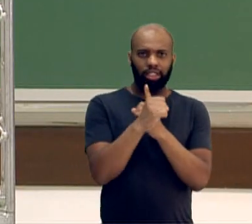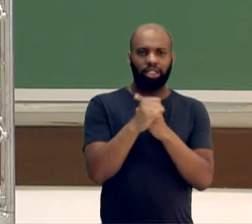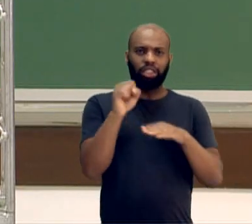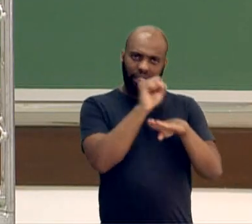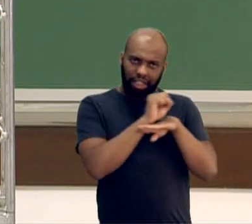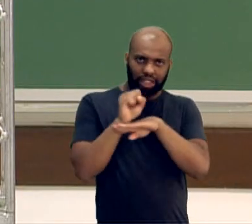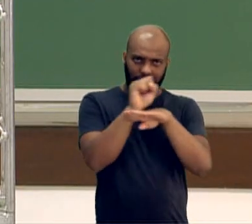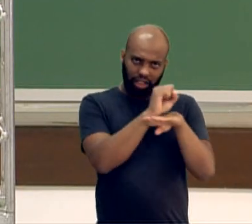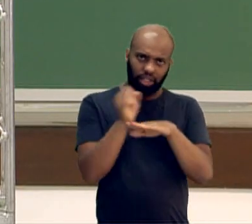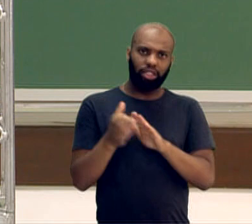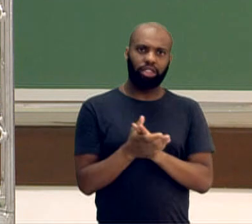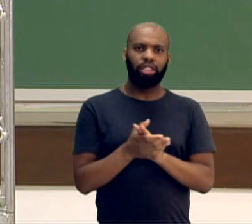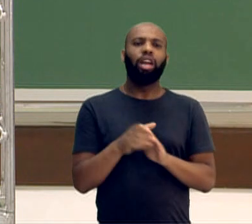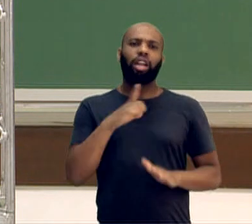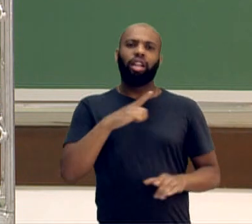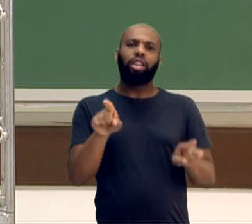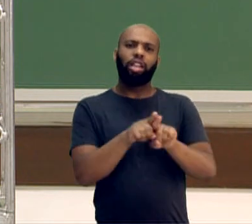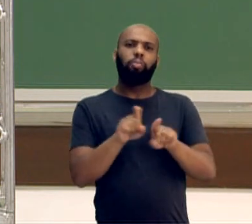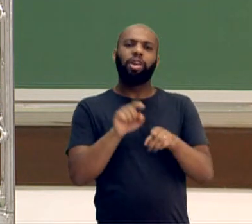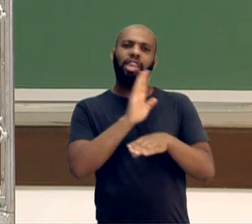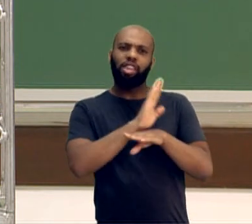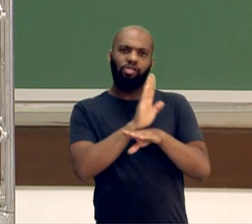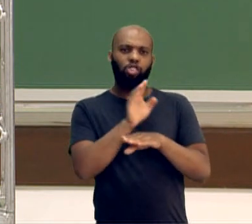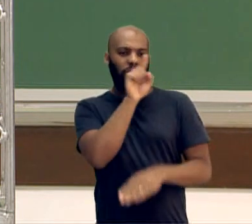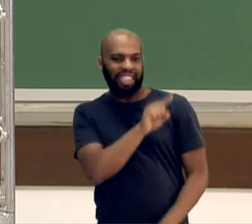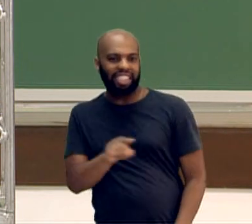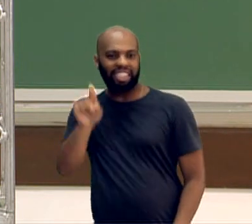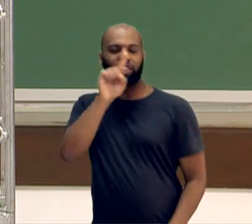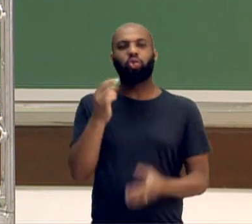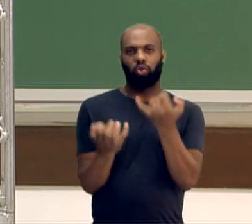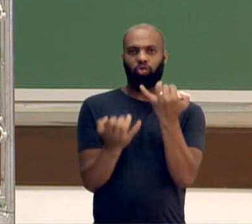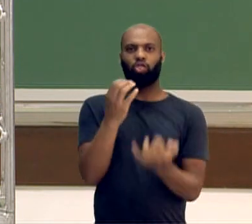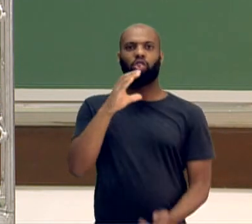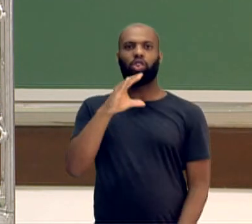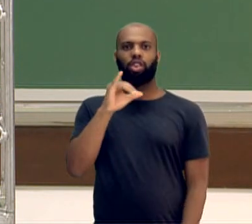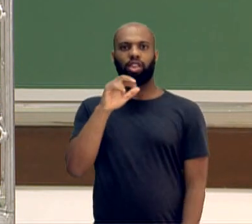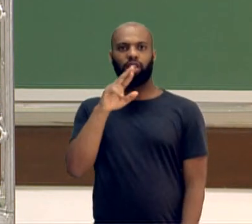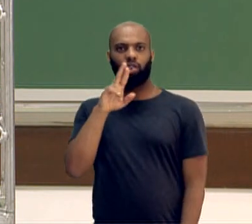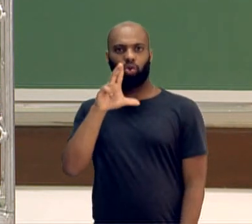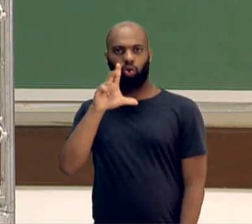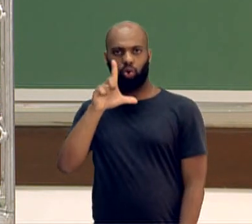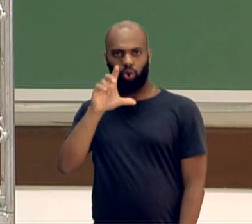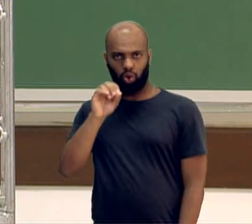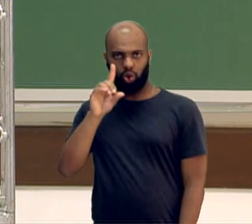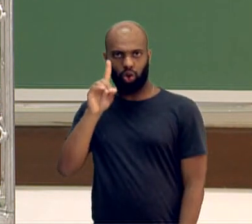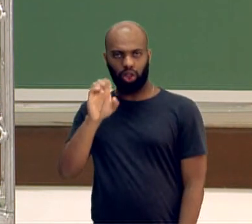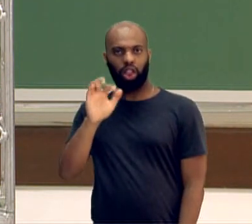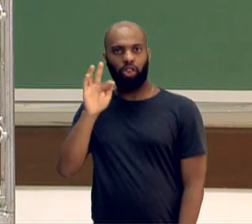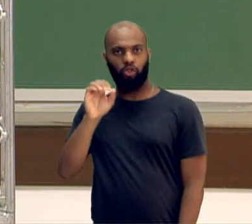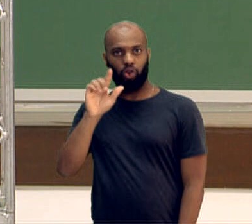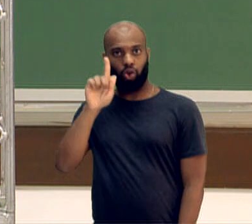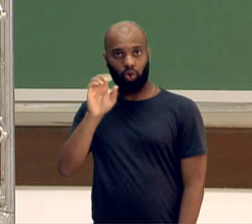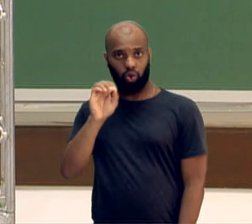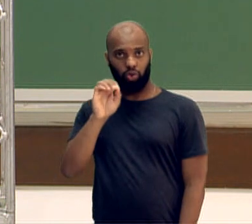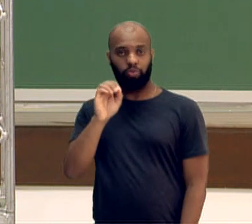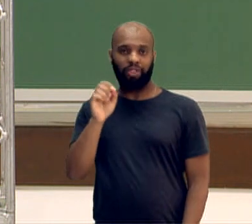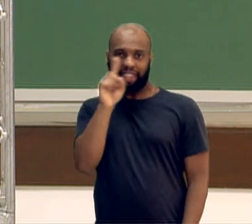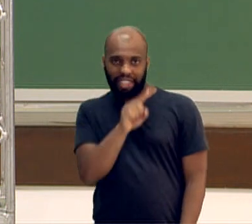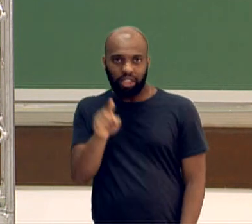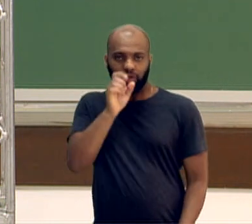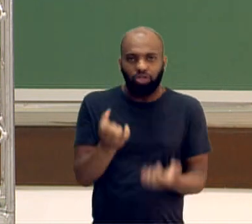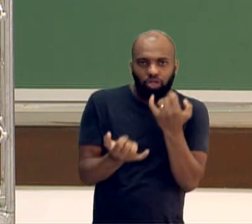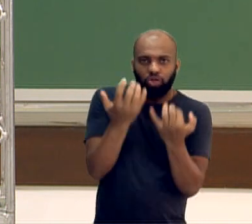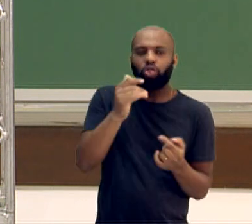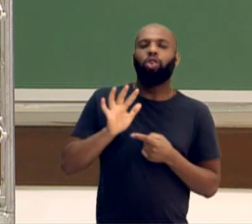Fogo. Também é outra dica, né? Não falei na aula passada, mas retomo agora para vocês aí. Círculo de Fogo vai mostrar bem o final da guerra